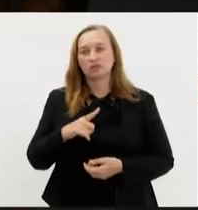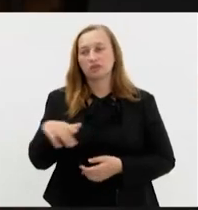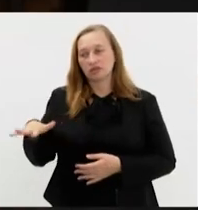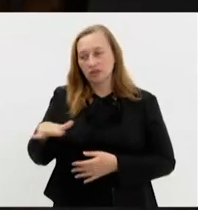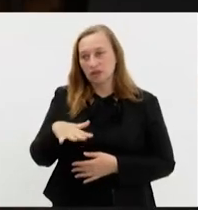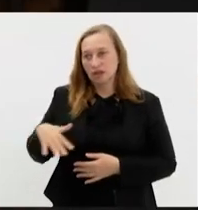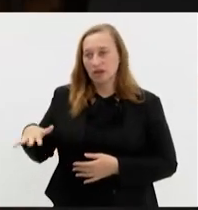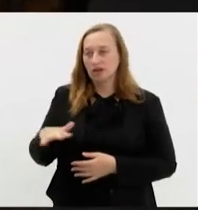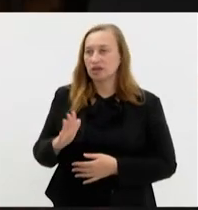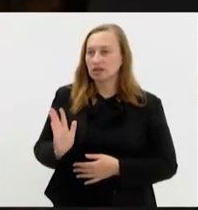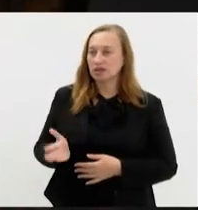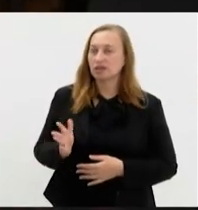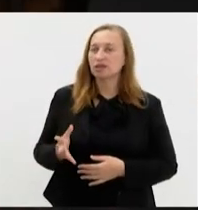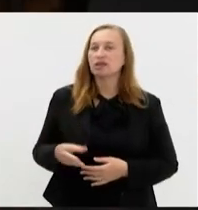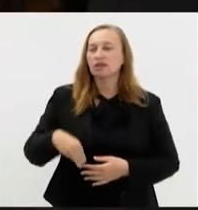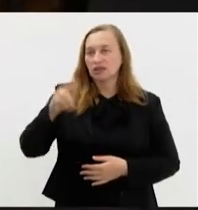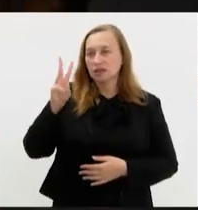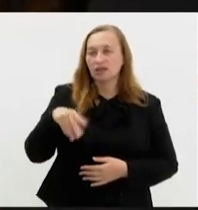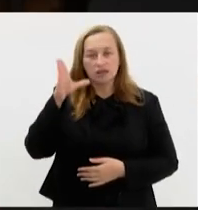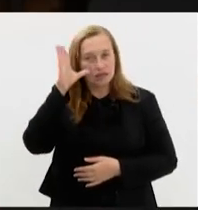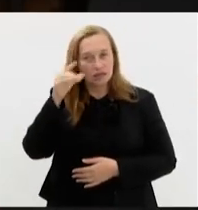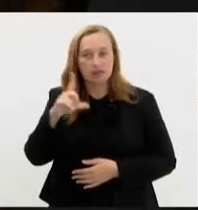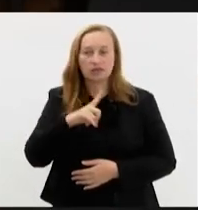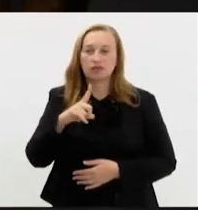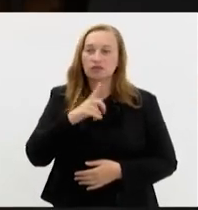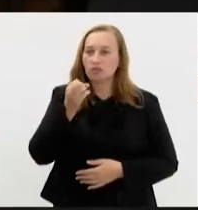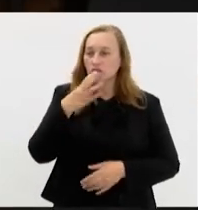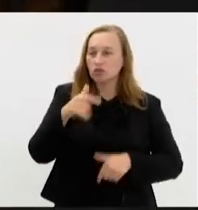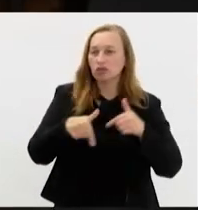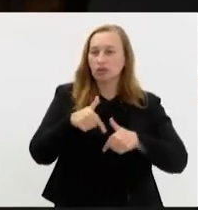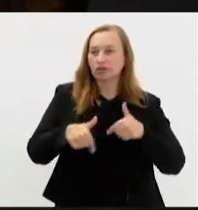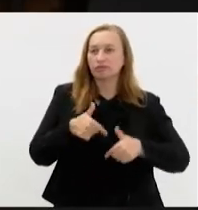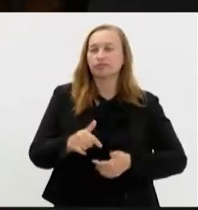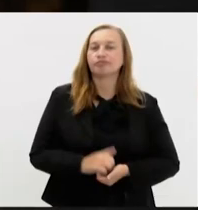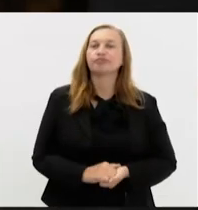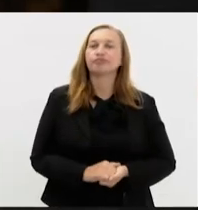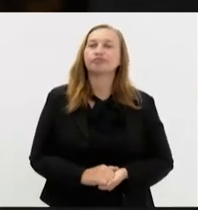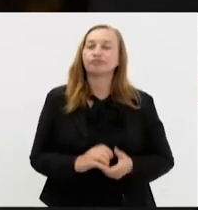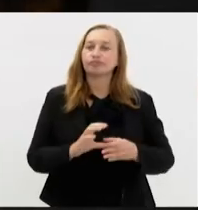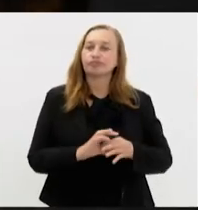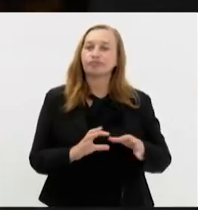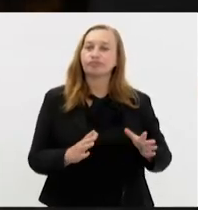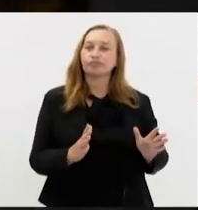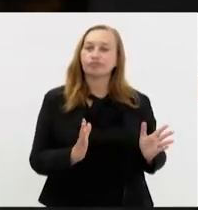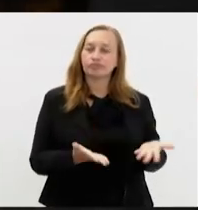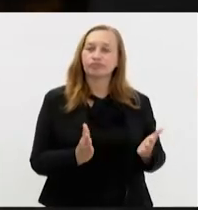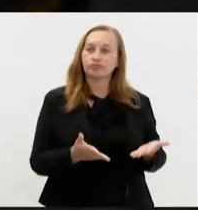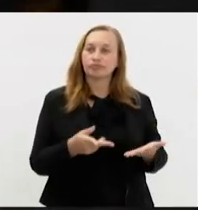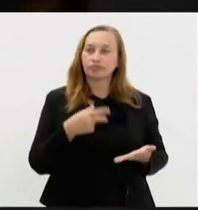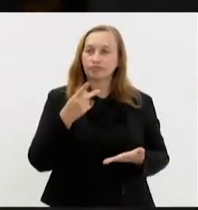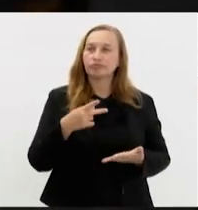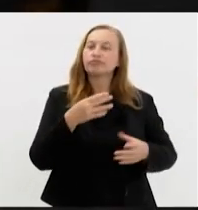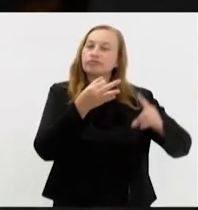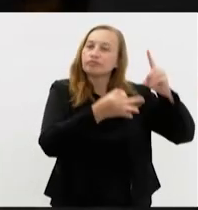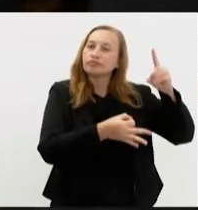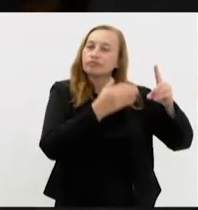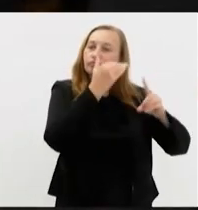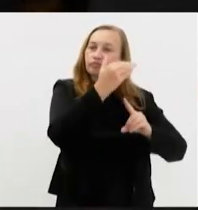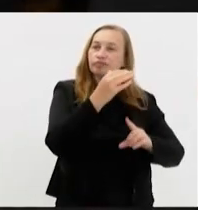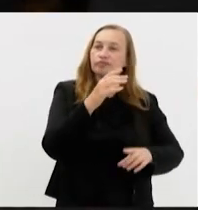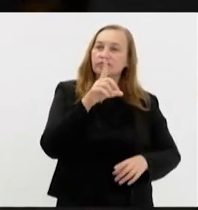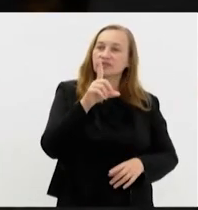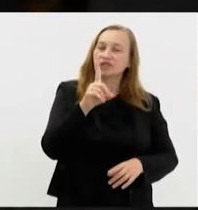a Quem se interessar certamente vai fazer uma grande aquisição e eu passo a palavra pra desembargadora Daniela